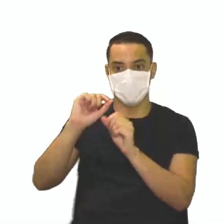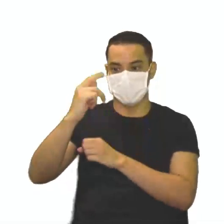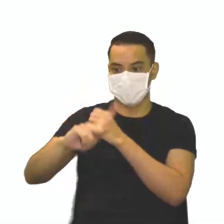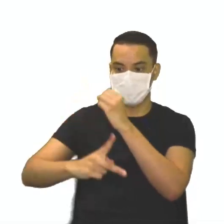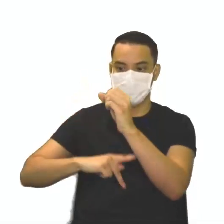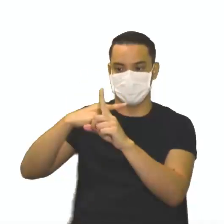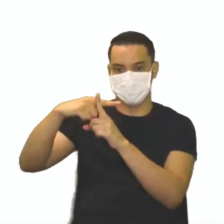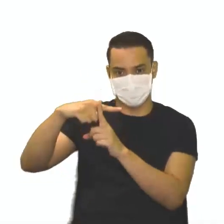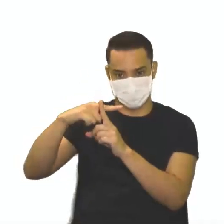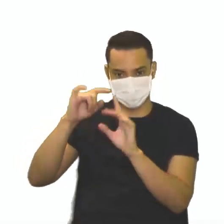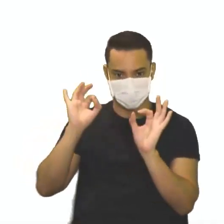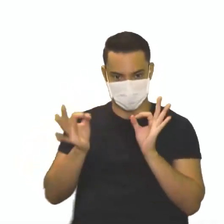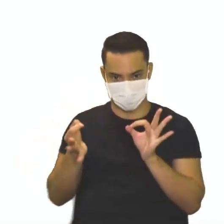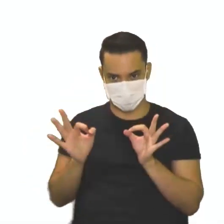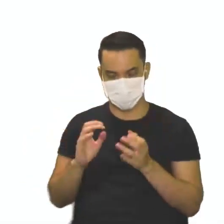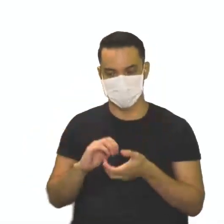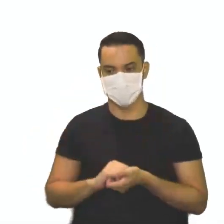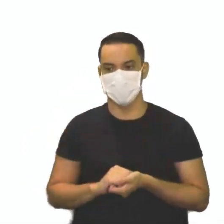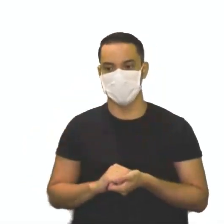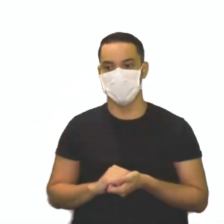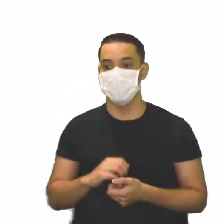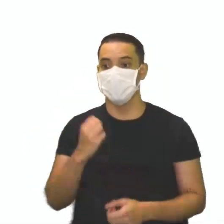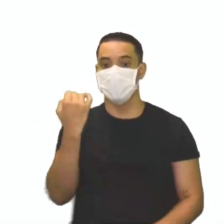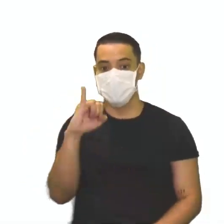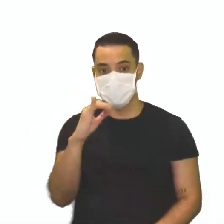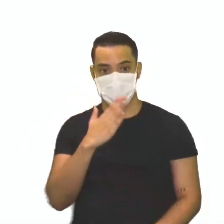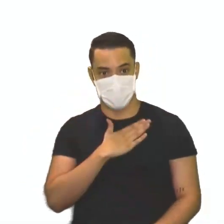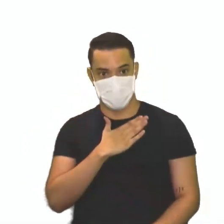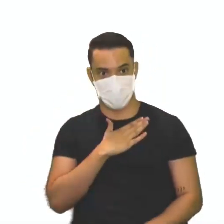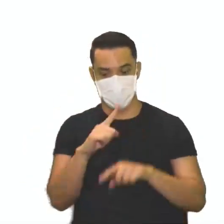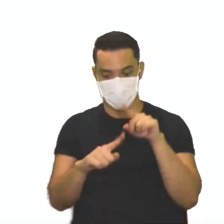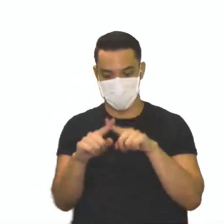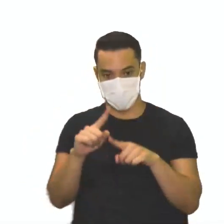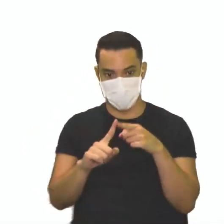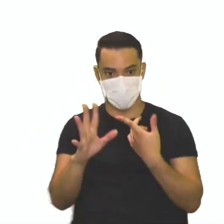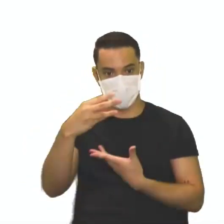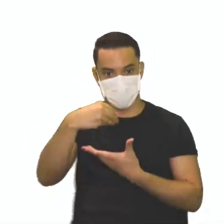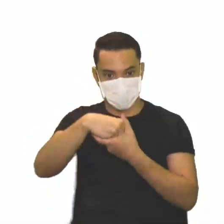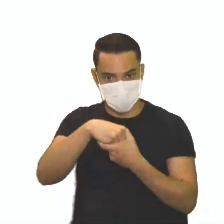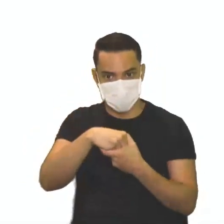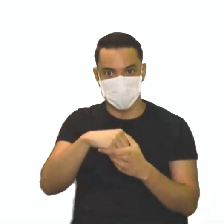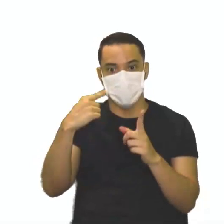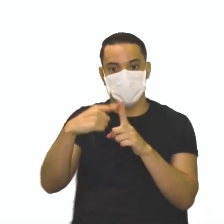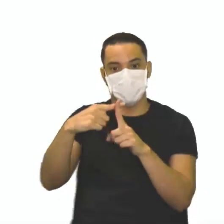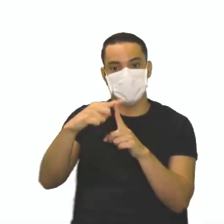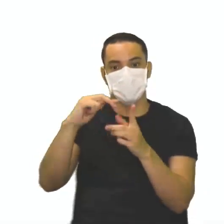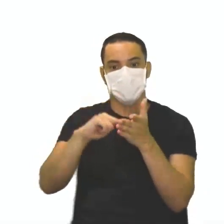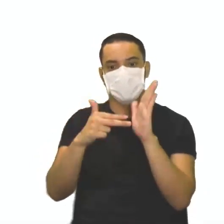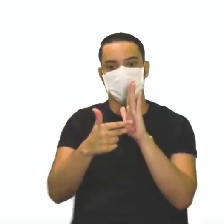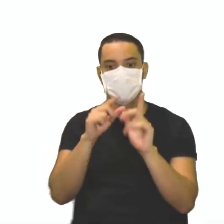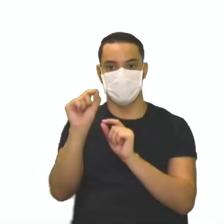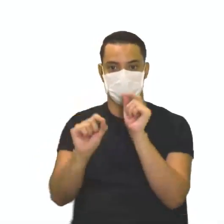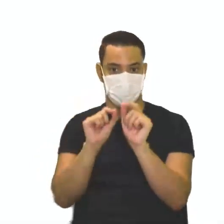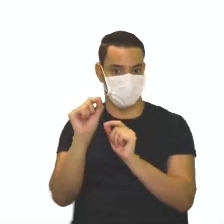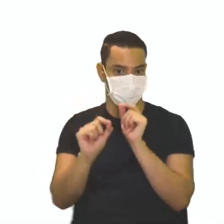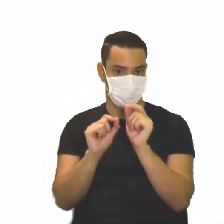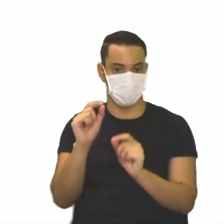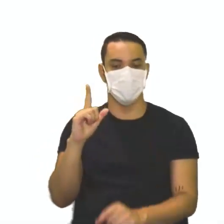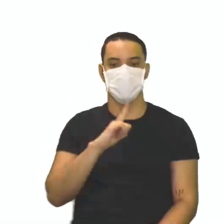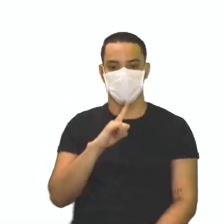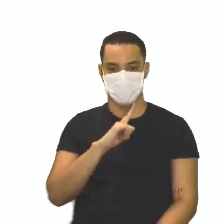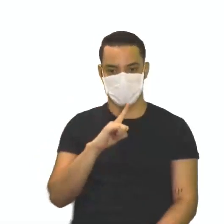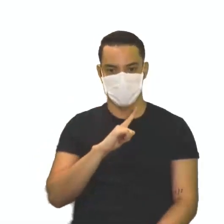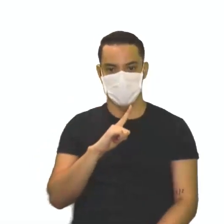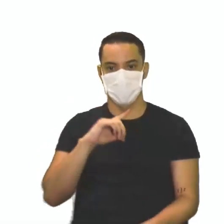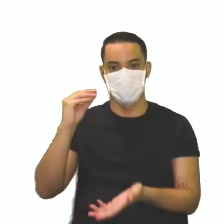como vocês podem ver. Se o valor da minha carga aqui, ó, está positivo, quer dizer que eu tenho esses